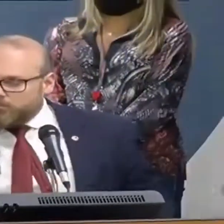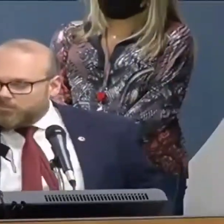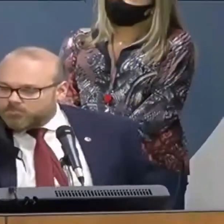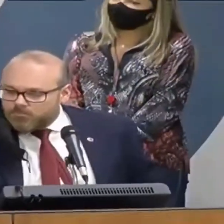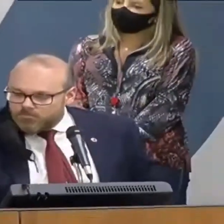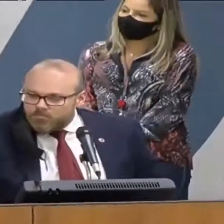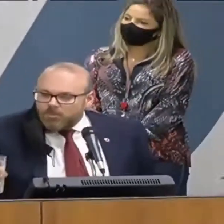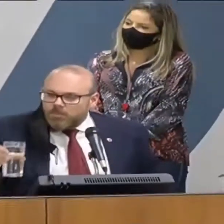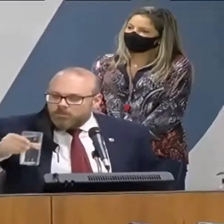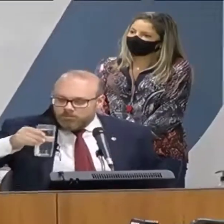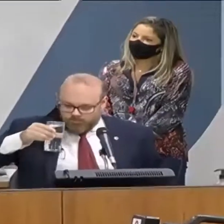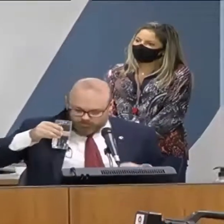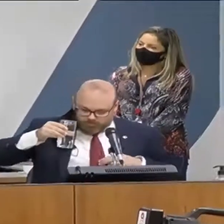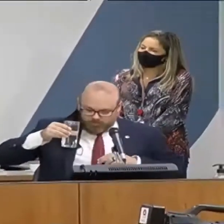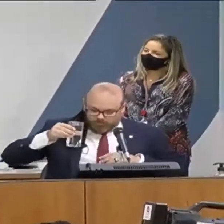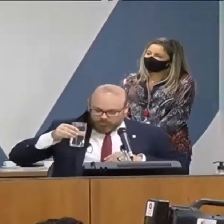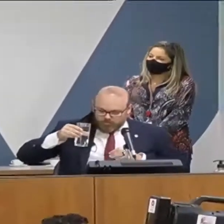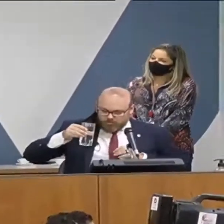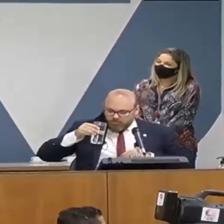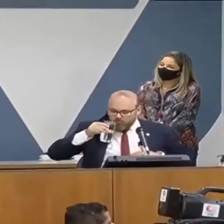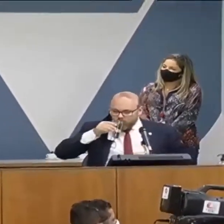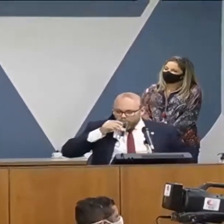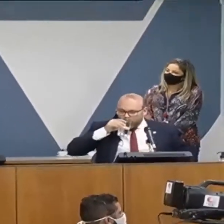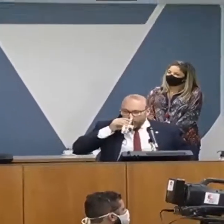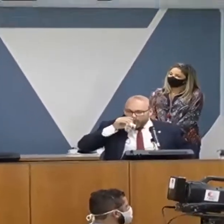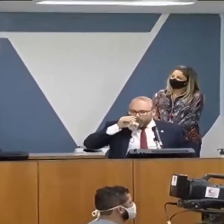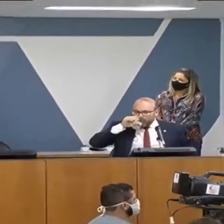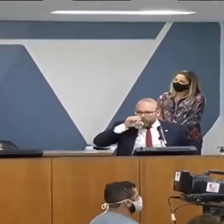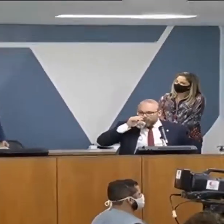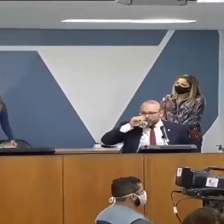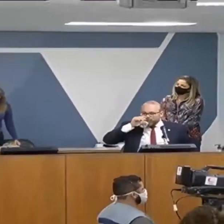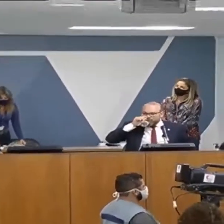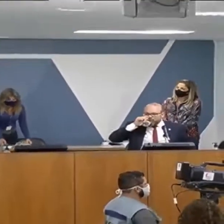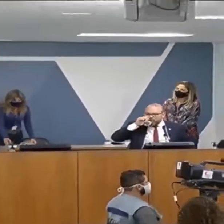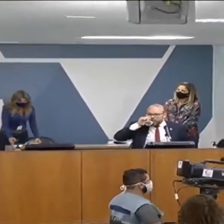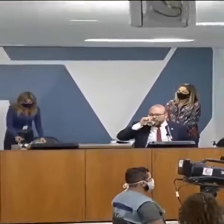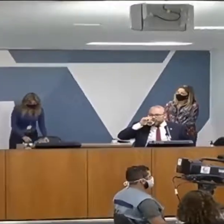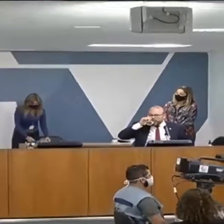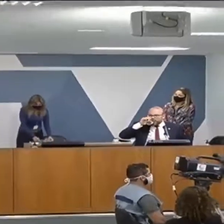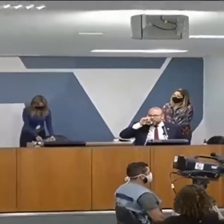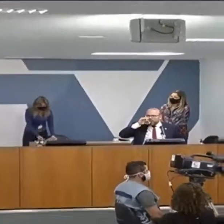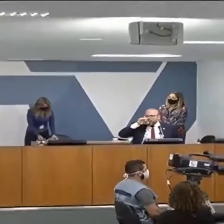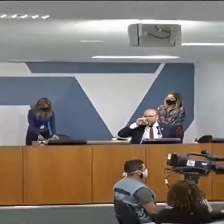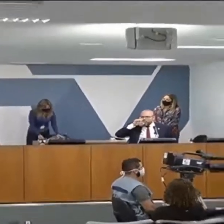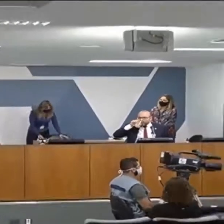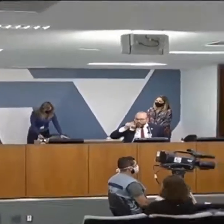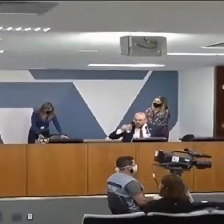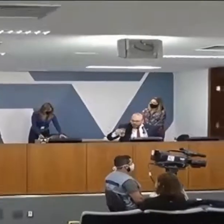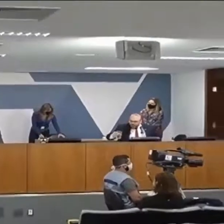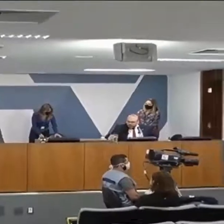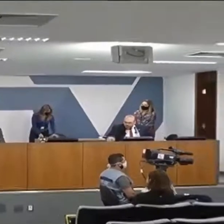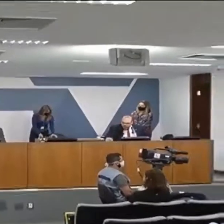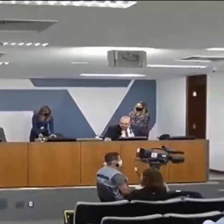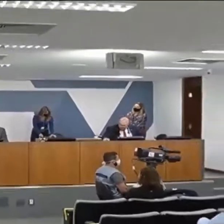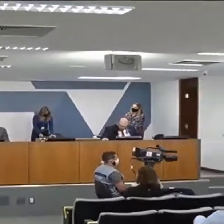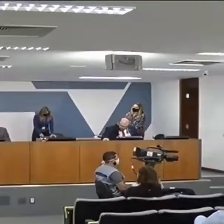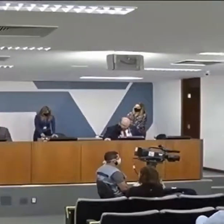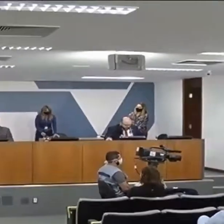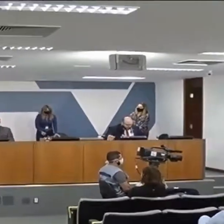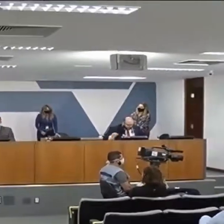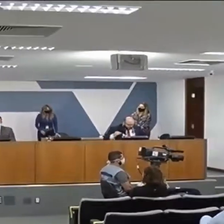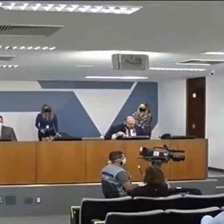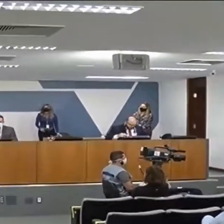vamos aqui, quero agradecer a participação de mais de 100 professores e pessoas que estão na nossa sala